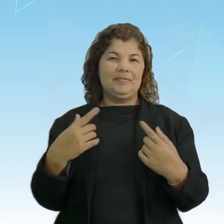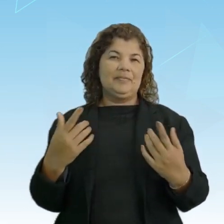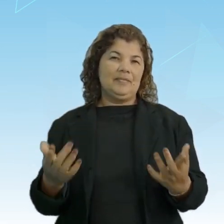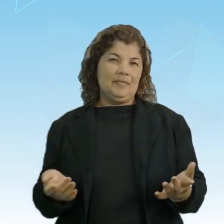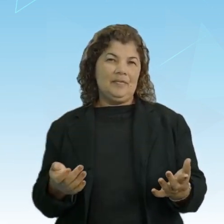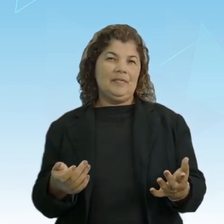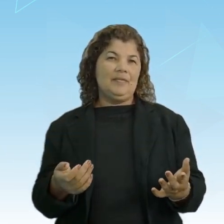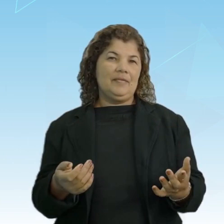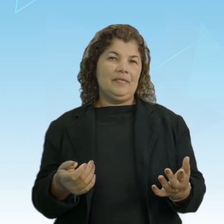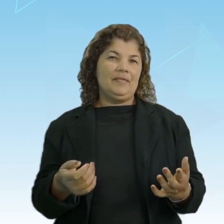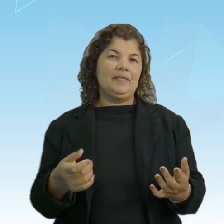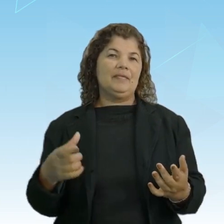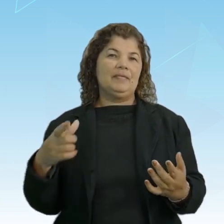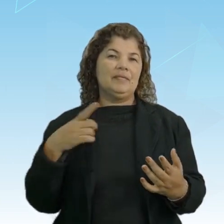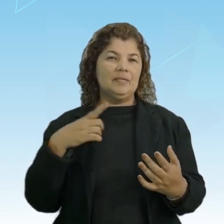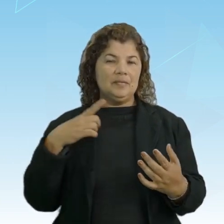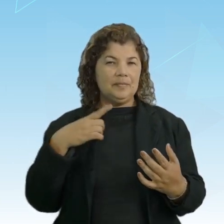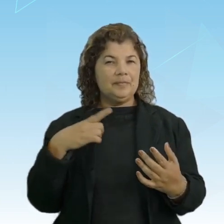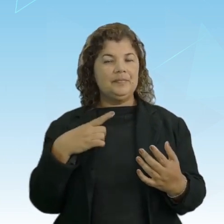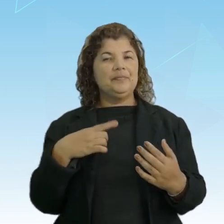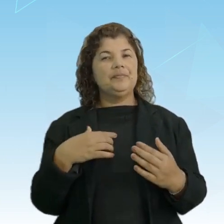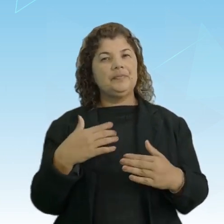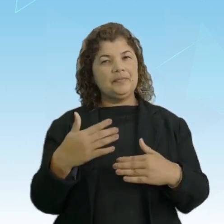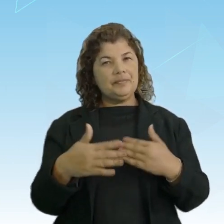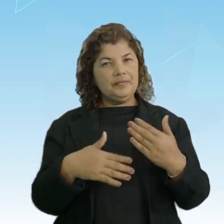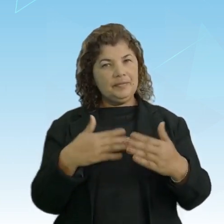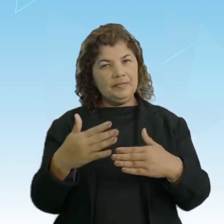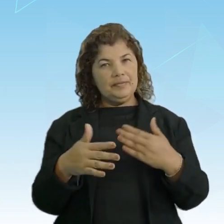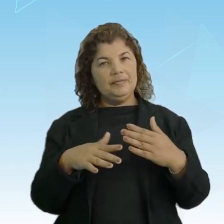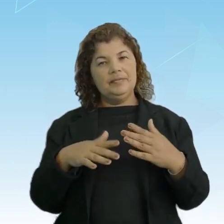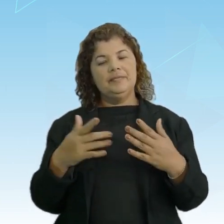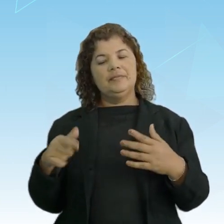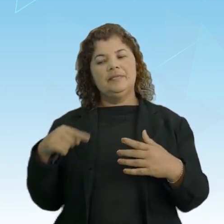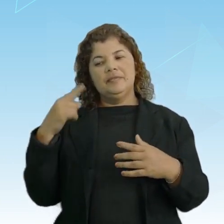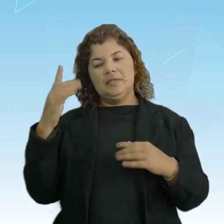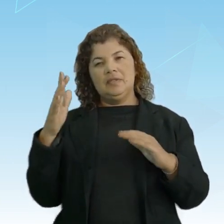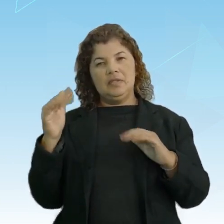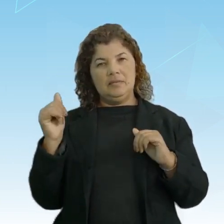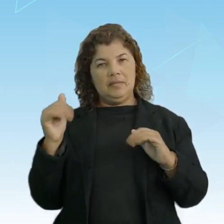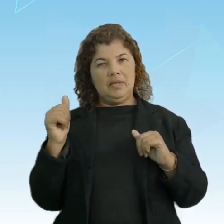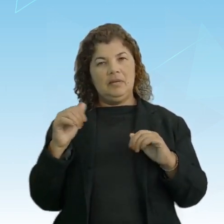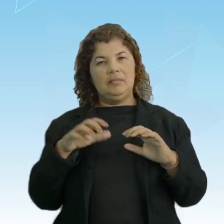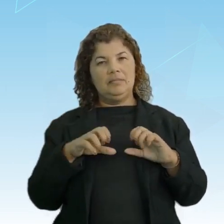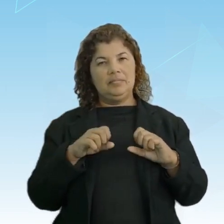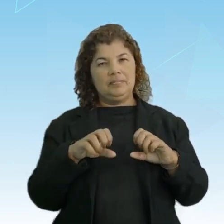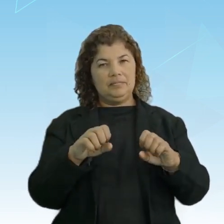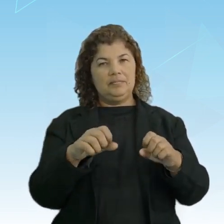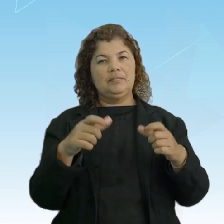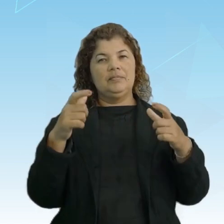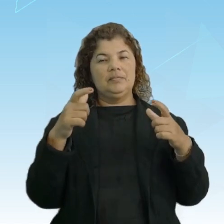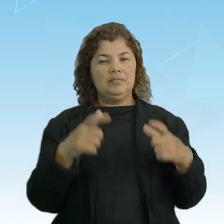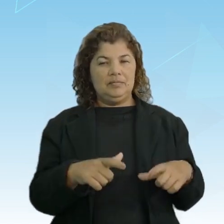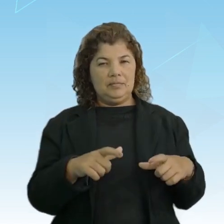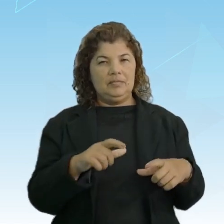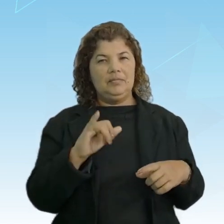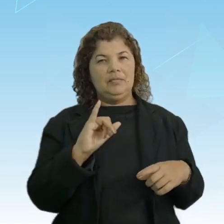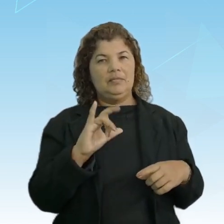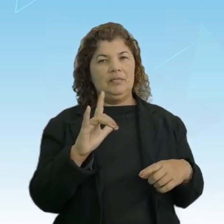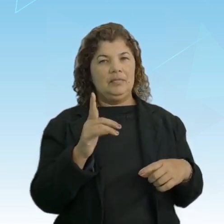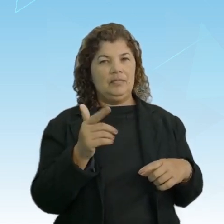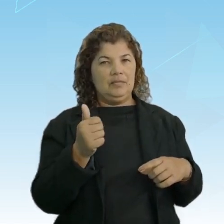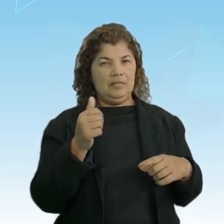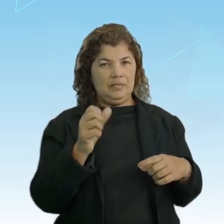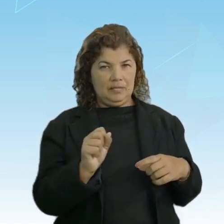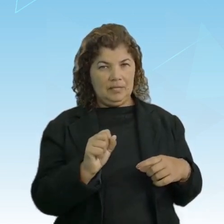Violência. Nos primeiros anos, a colonização espanhola aconteceu apenas nas ilhas do Caribe, com a implantação